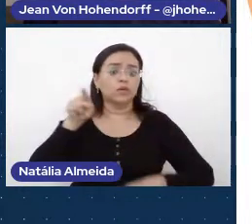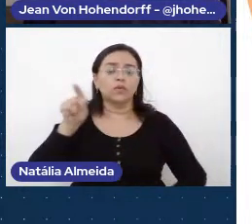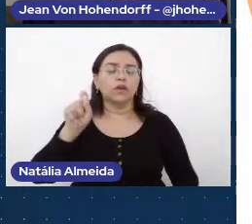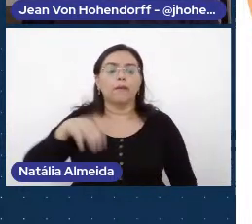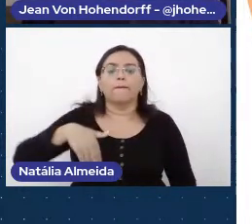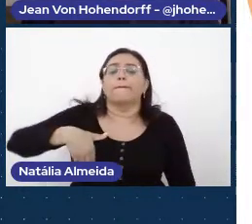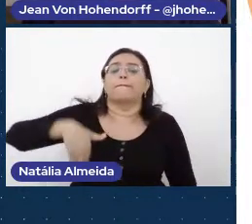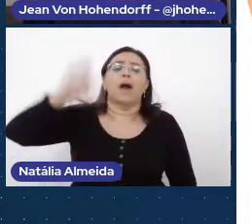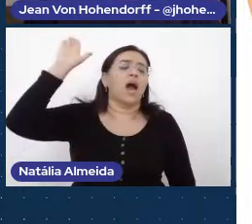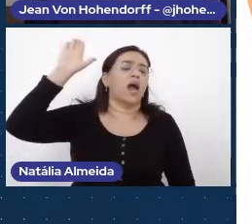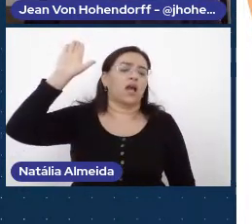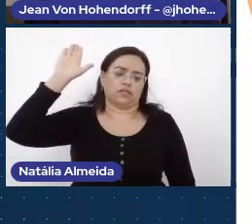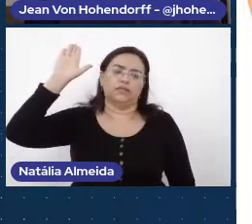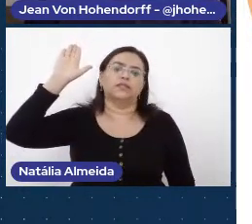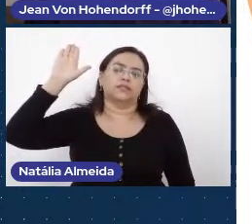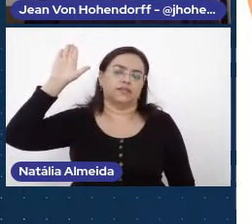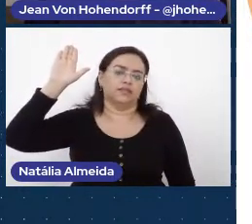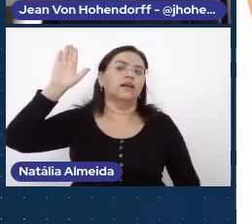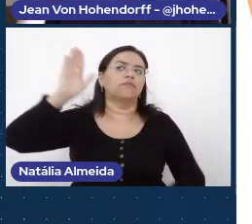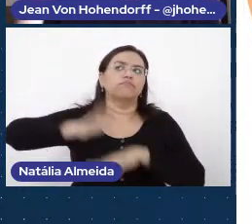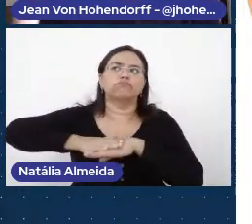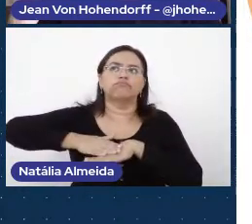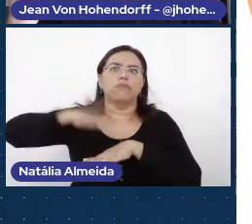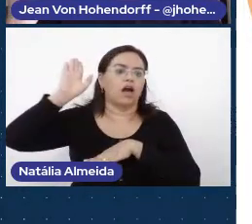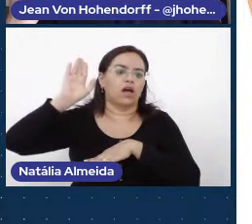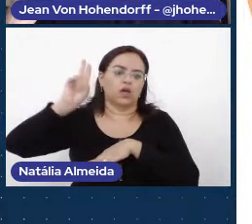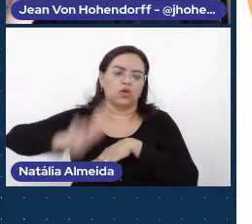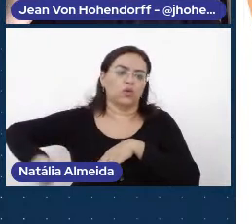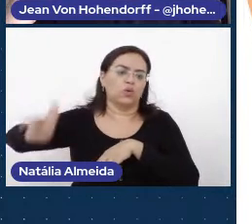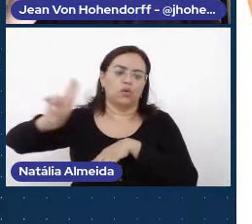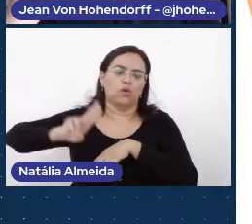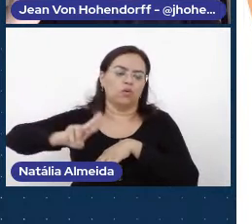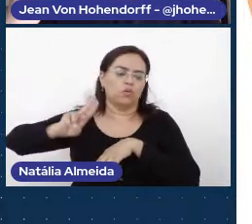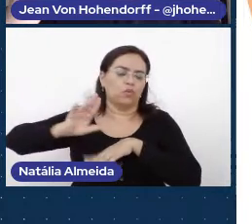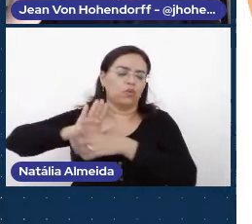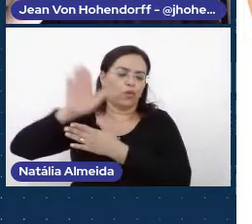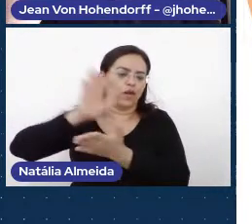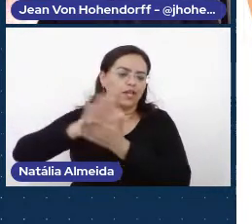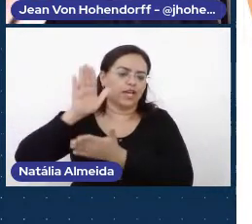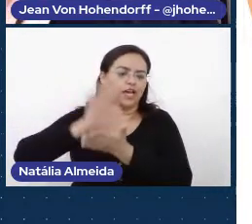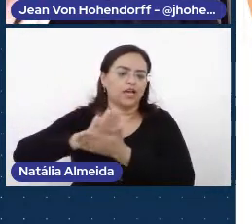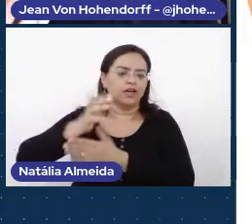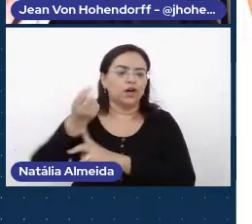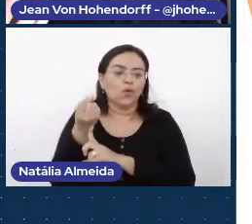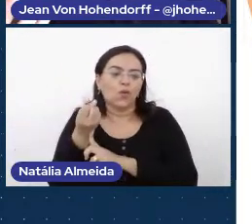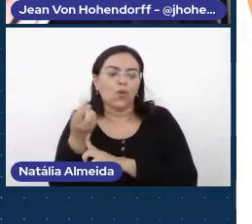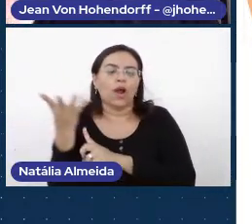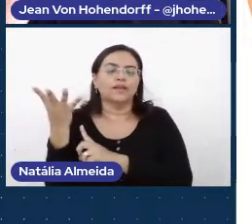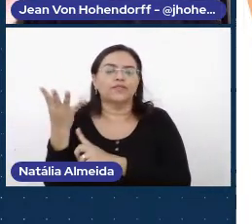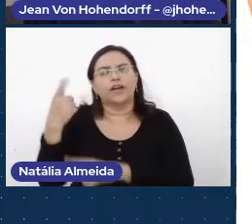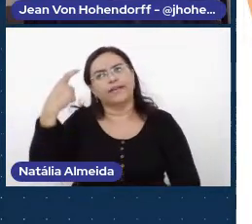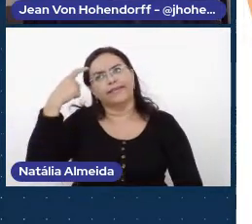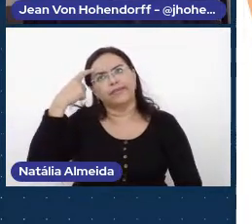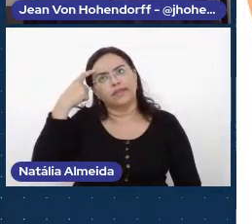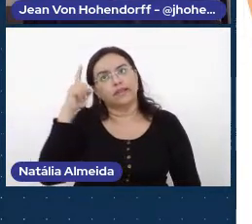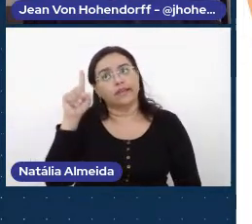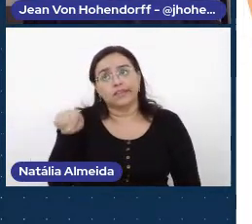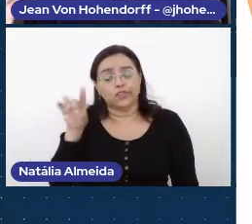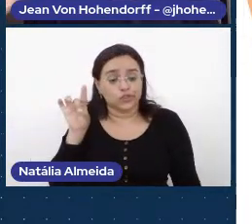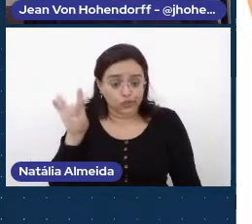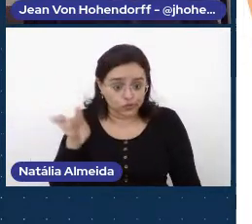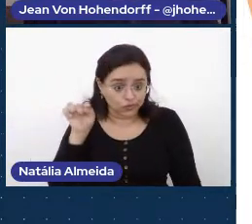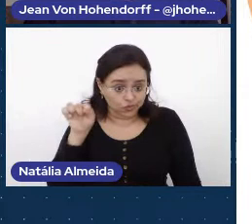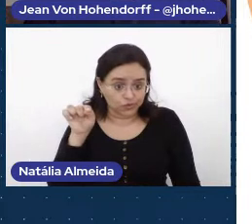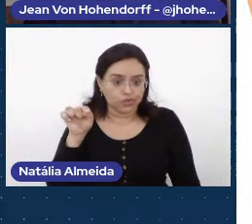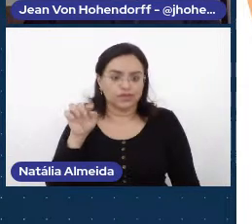artigos majoritariamente de paradigmas quantitativos, e assim vai se tendo a ideia de que só isso é ciência. Então, o que eu